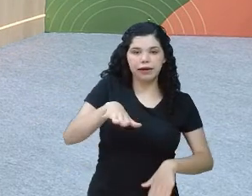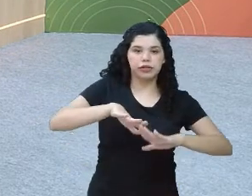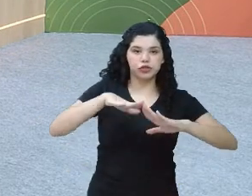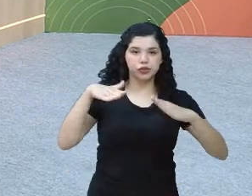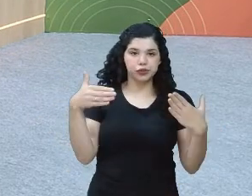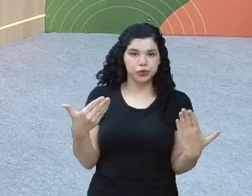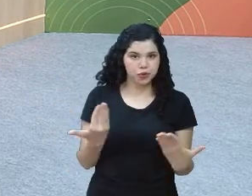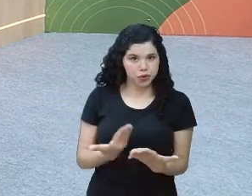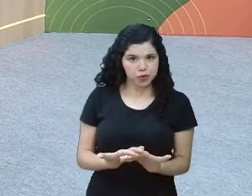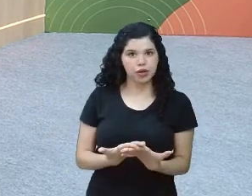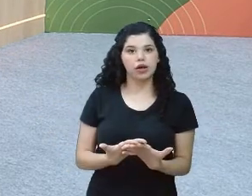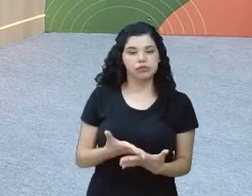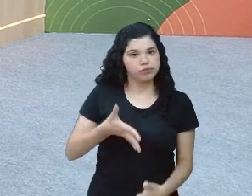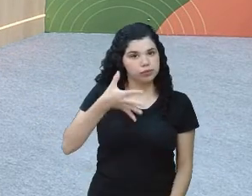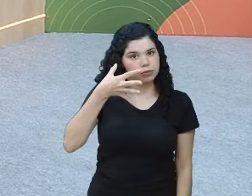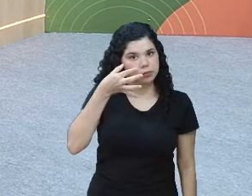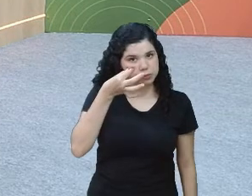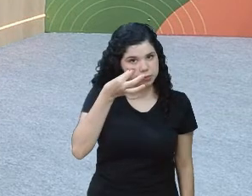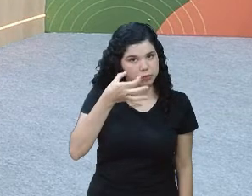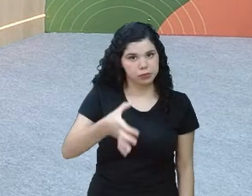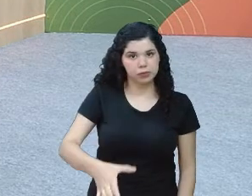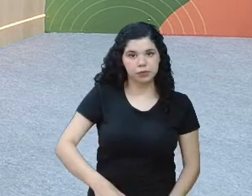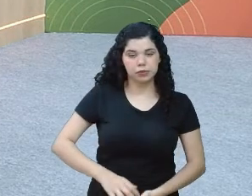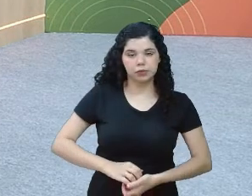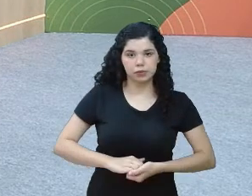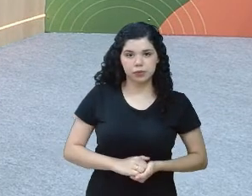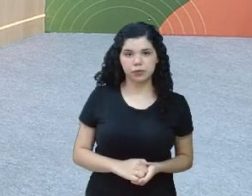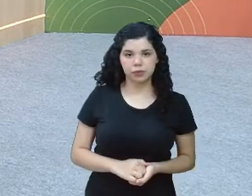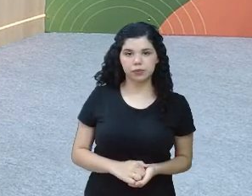escola, no ambiente presencial.